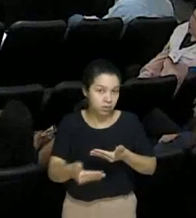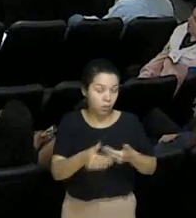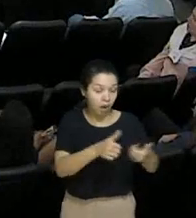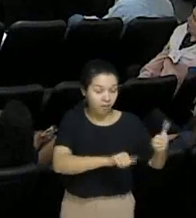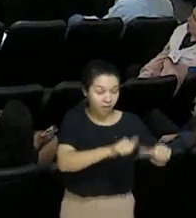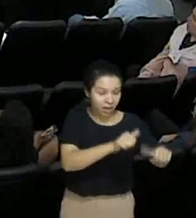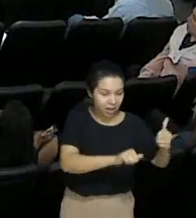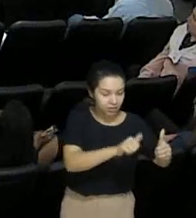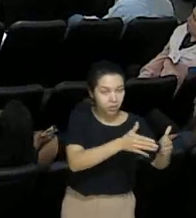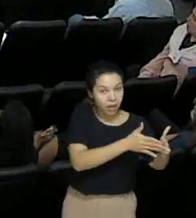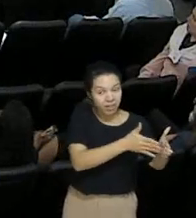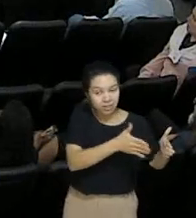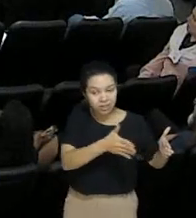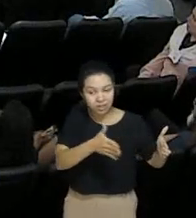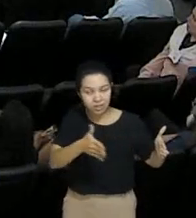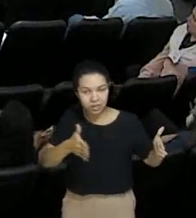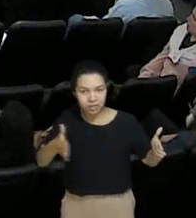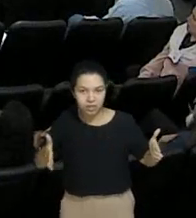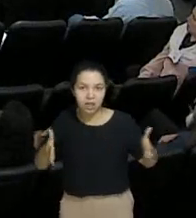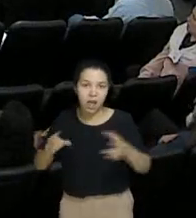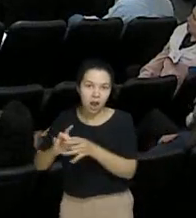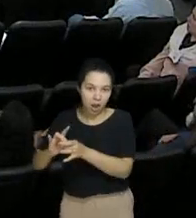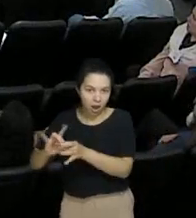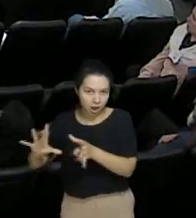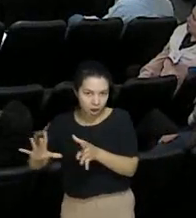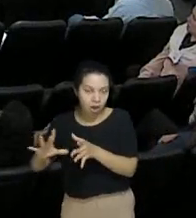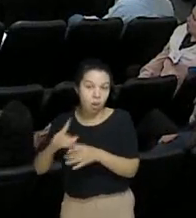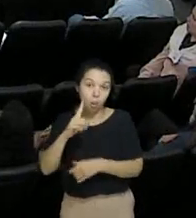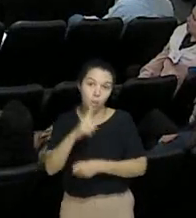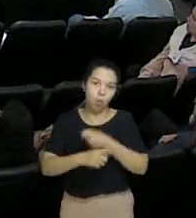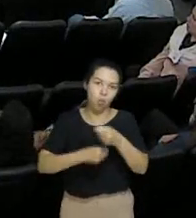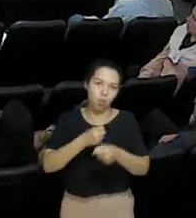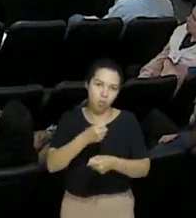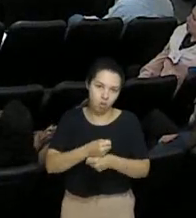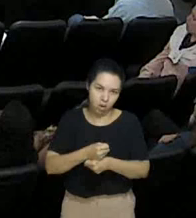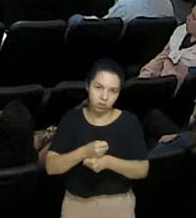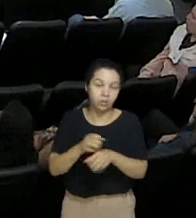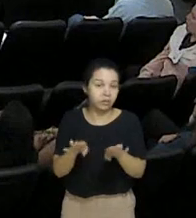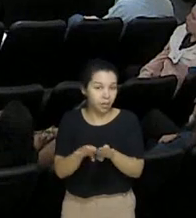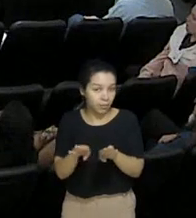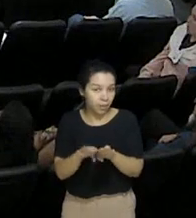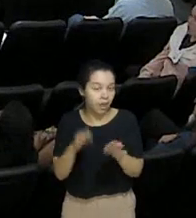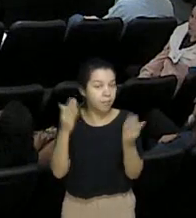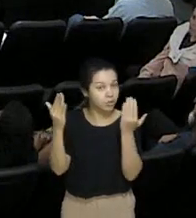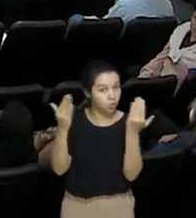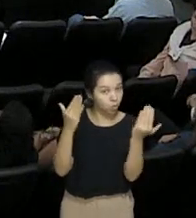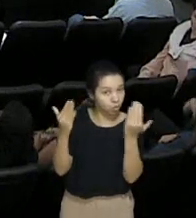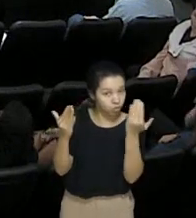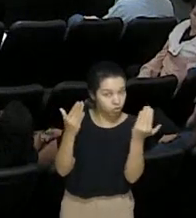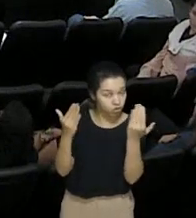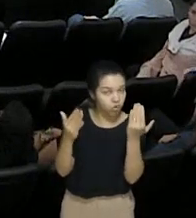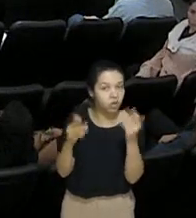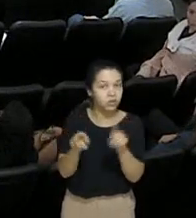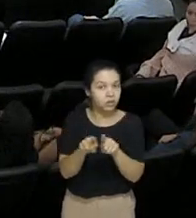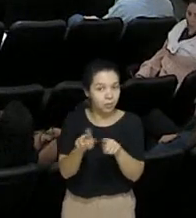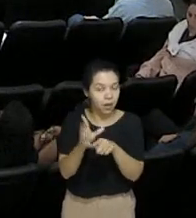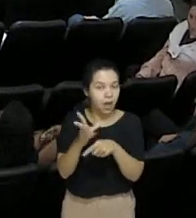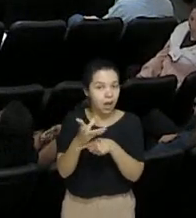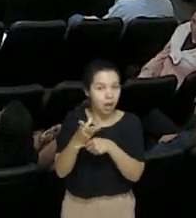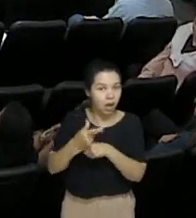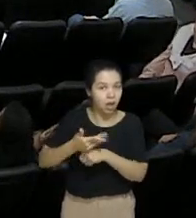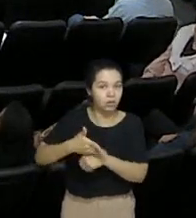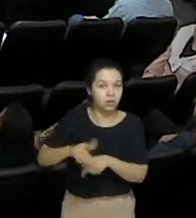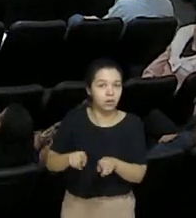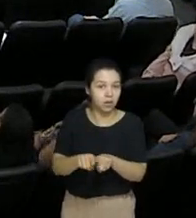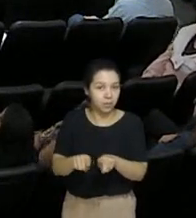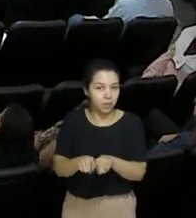a alta, por 1 ano conosco. Isso funciona também na psicologia, na artes plásticas, e a ideia